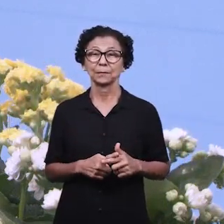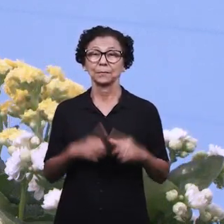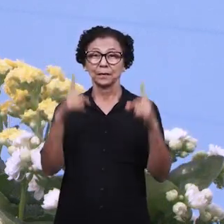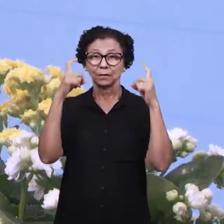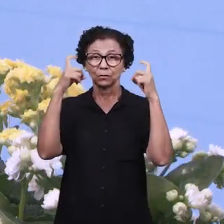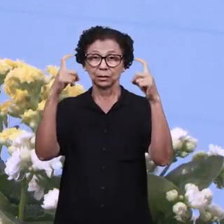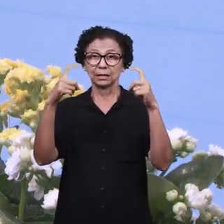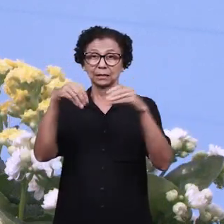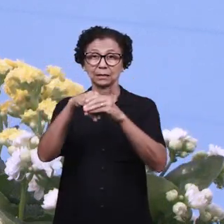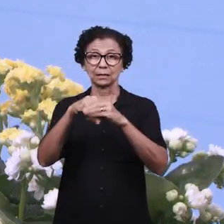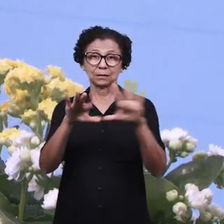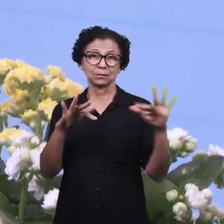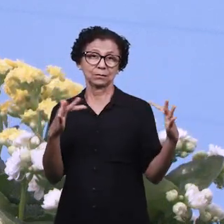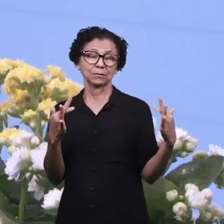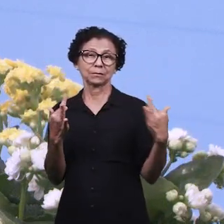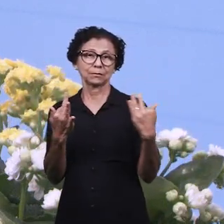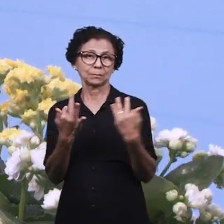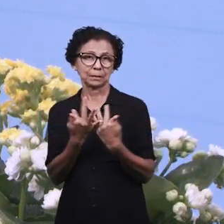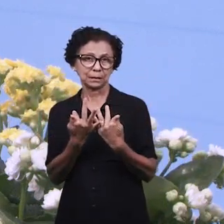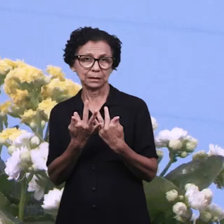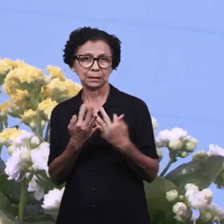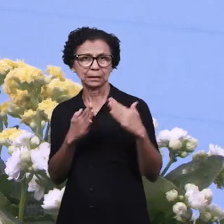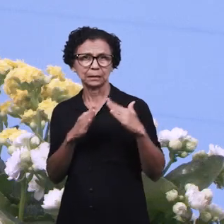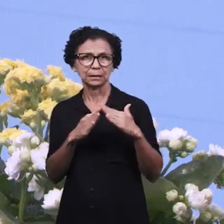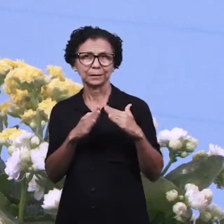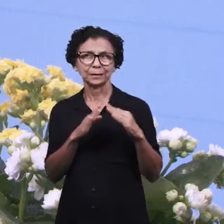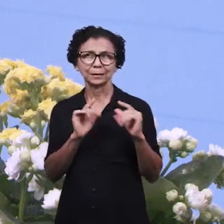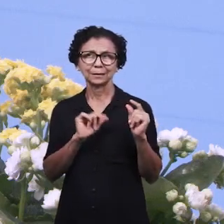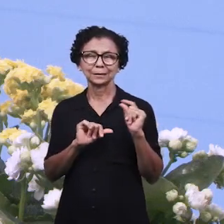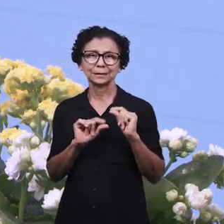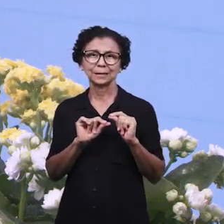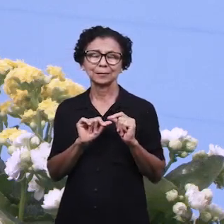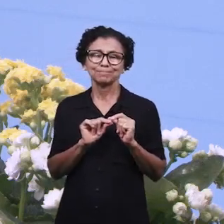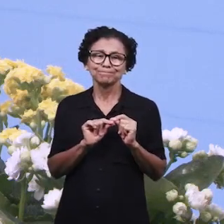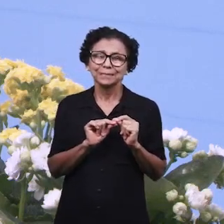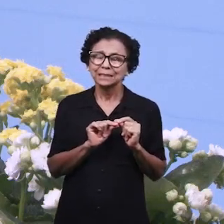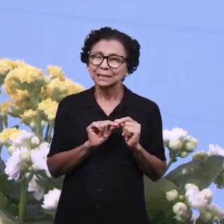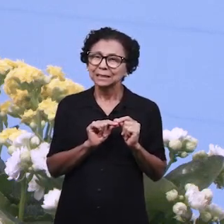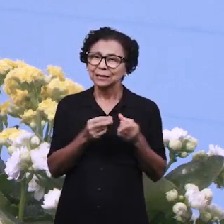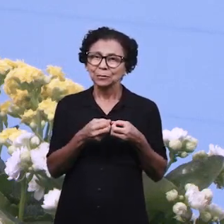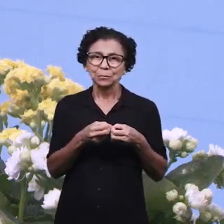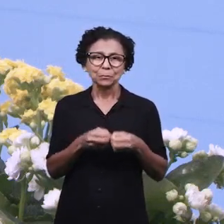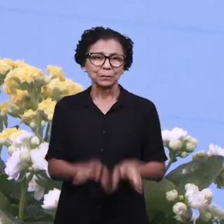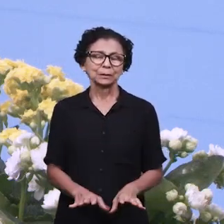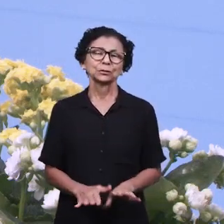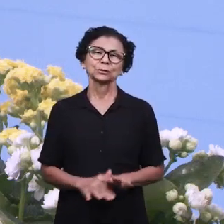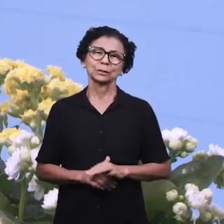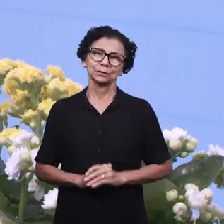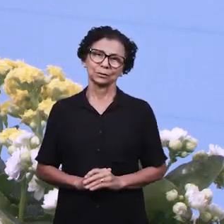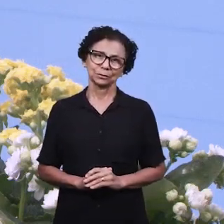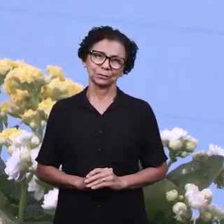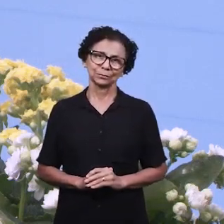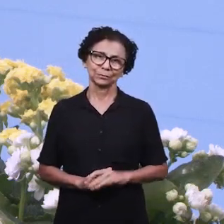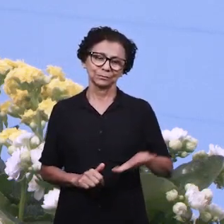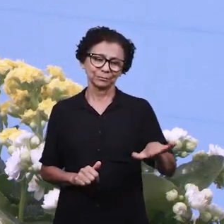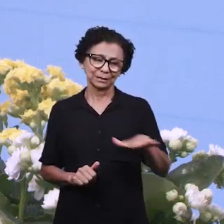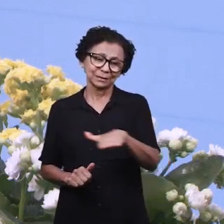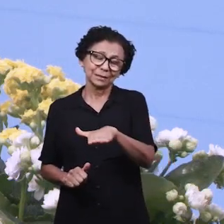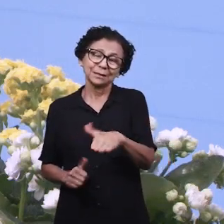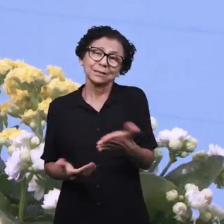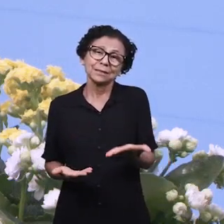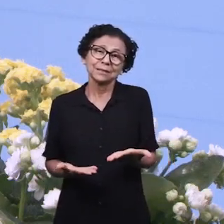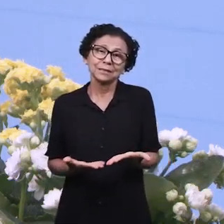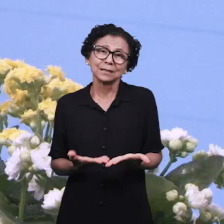traz uma mazela irreparável, que é com relação às crianças. São